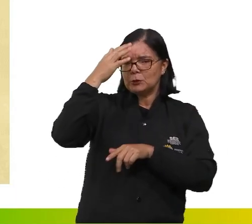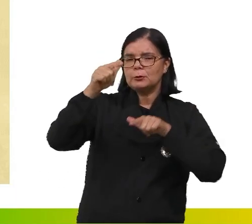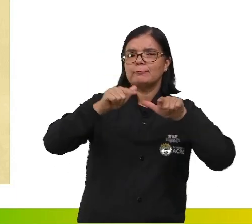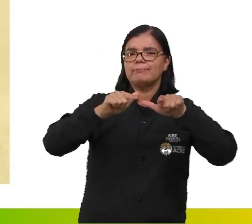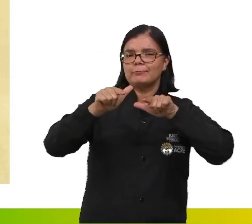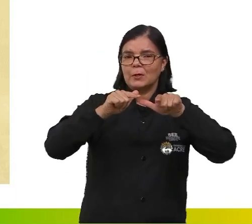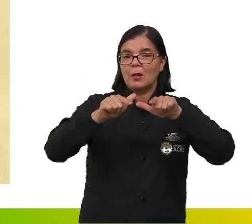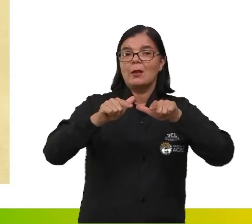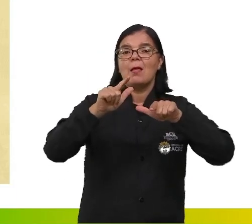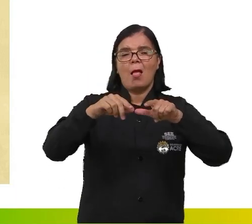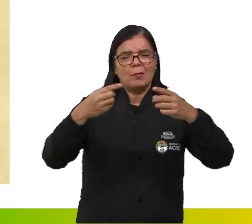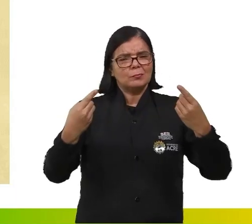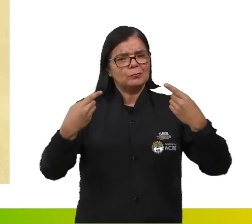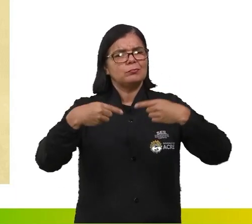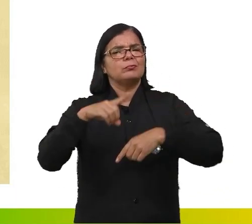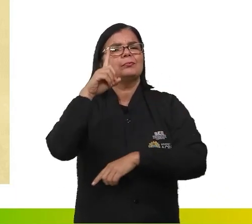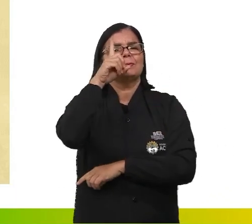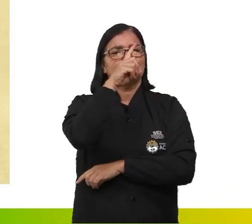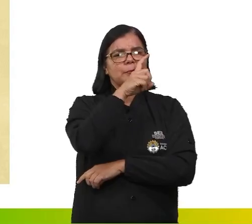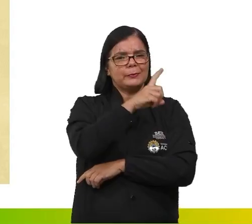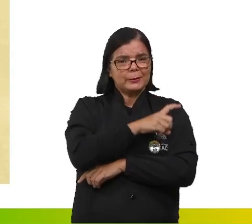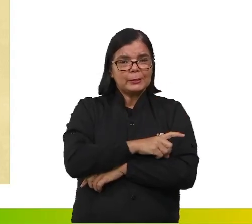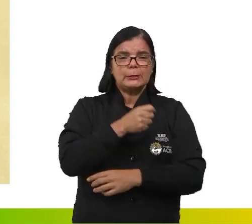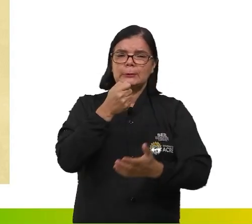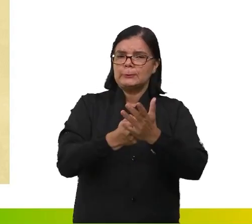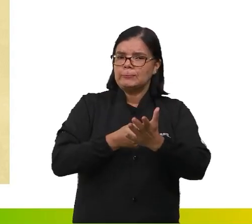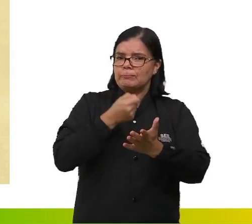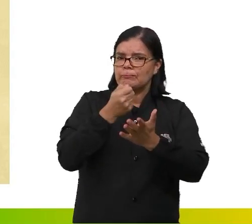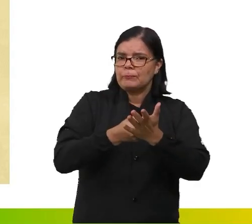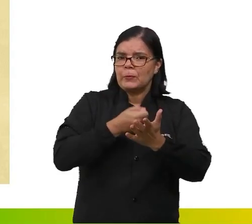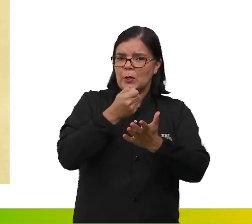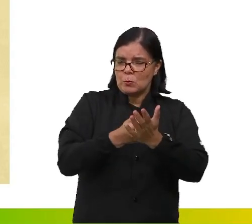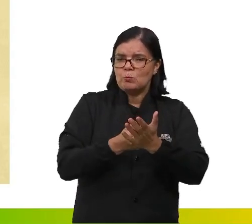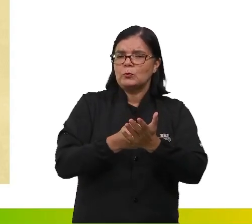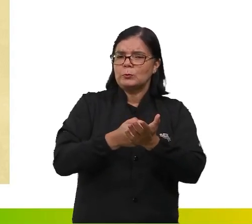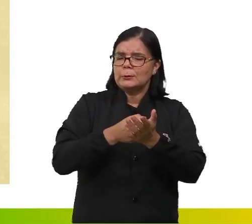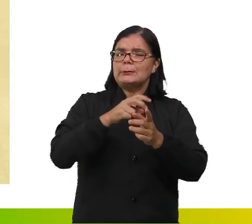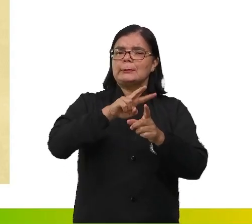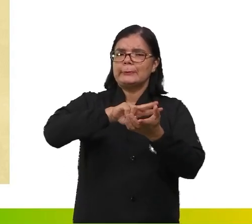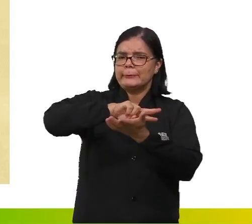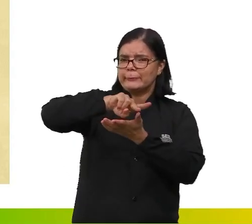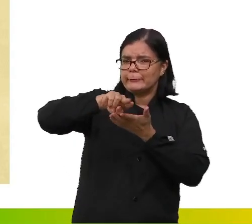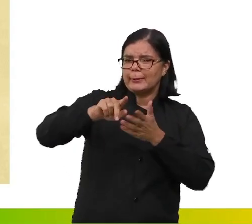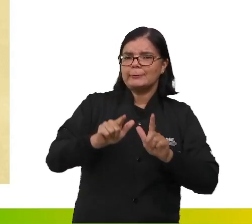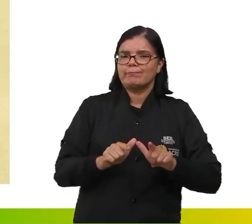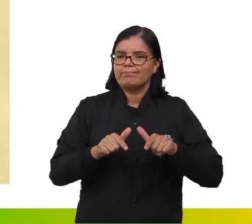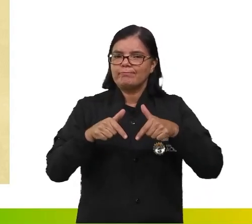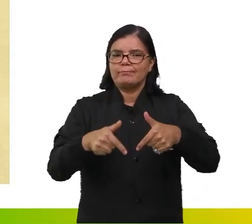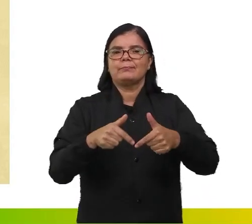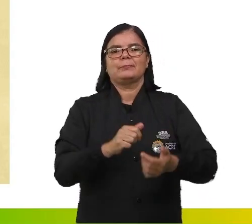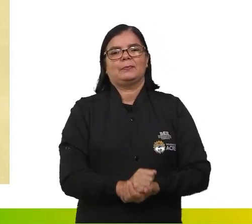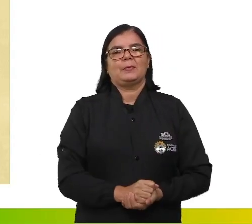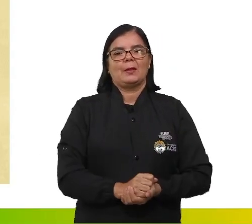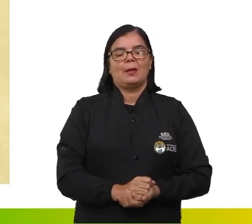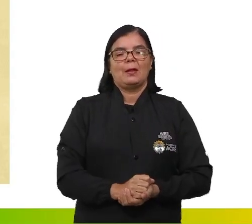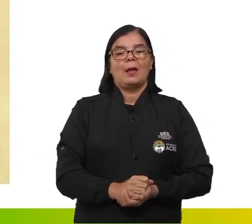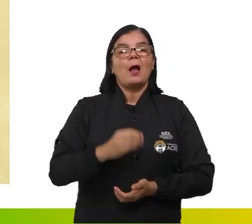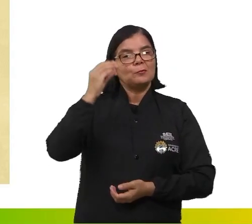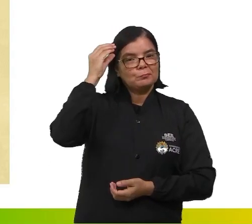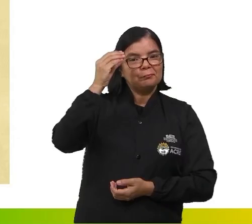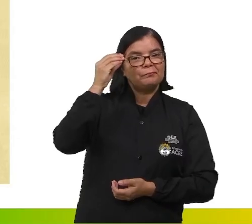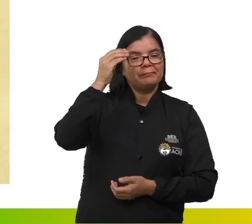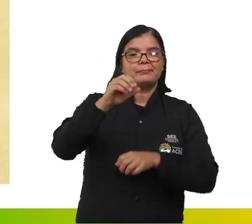trabalho são desafios complexos que exigem ações em múltiplas frentes.